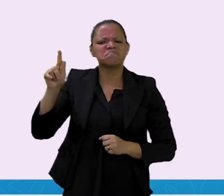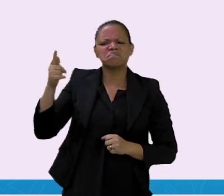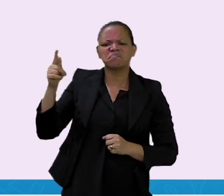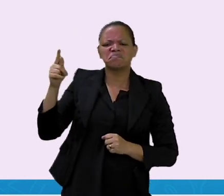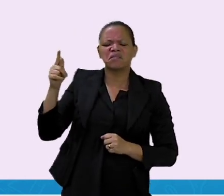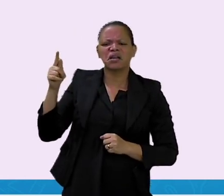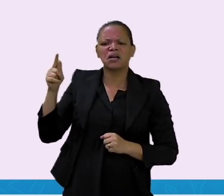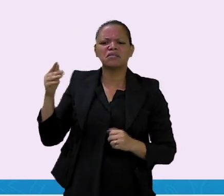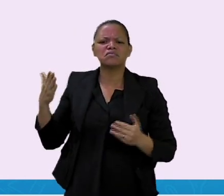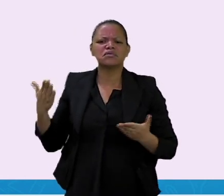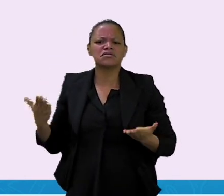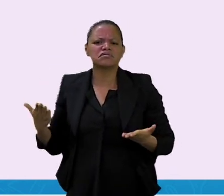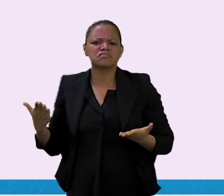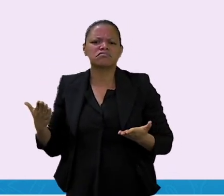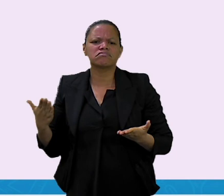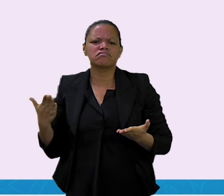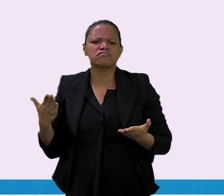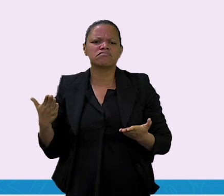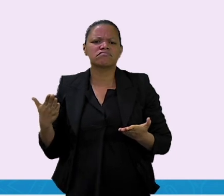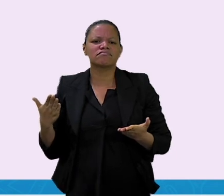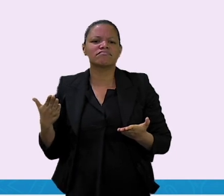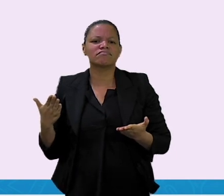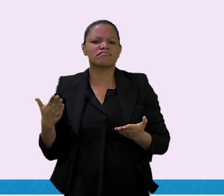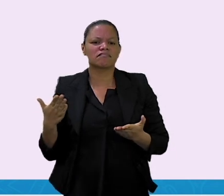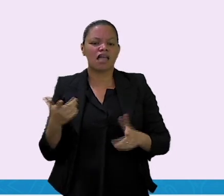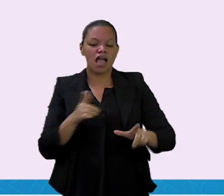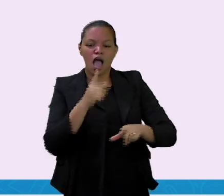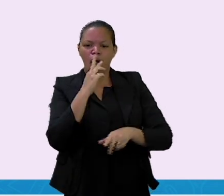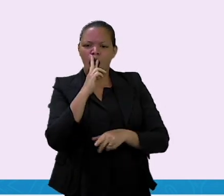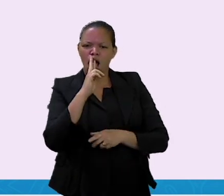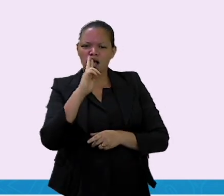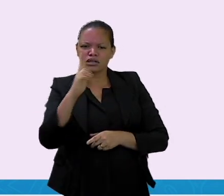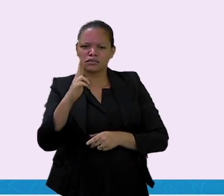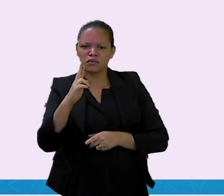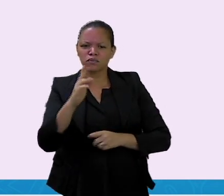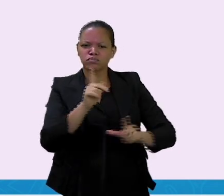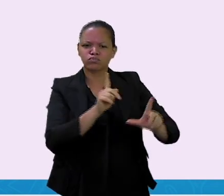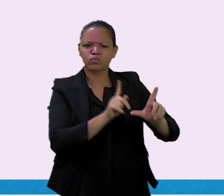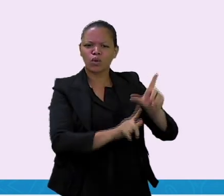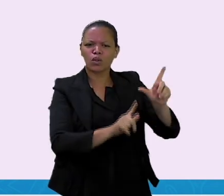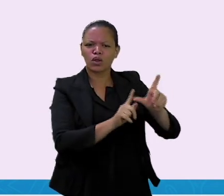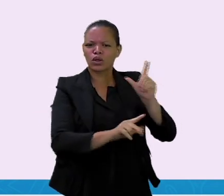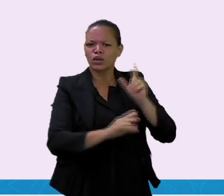28.000, sabendo que cada grama, um quilo equivale